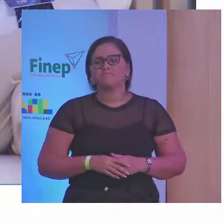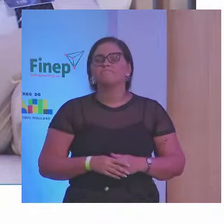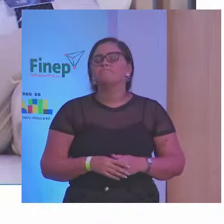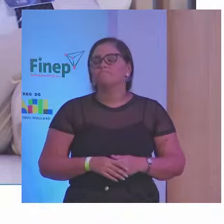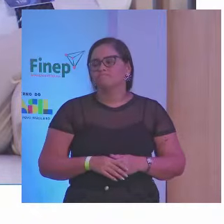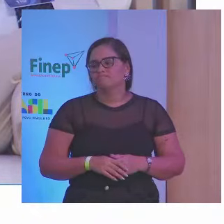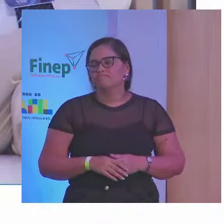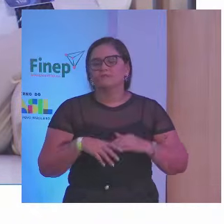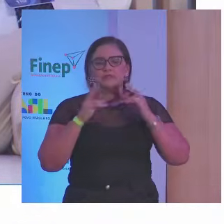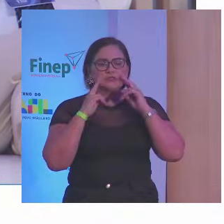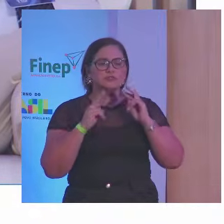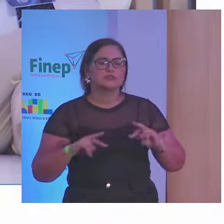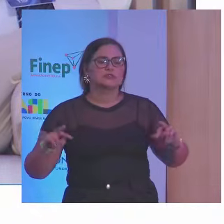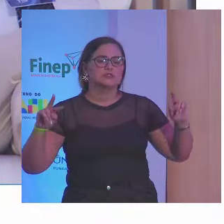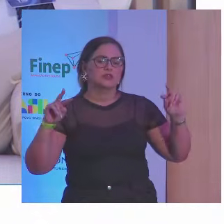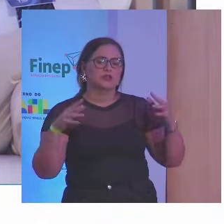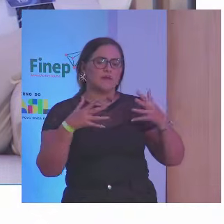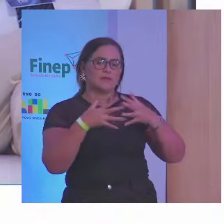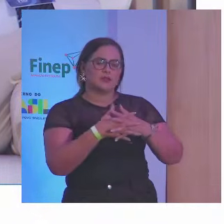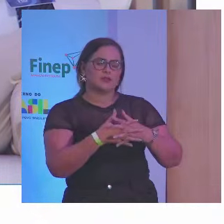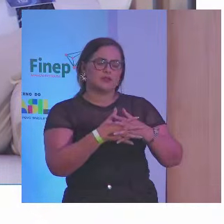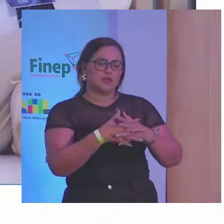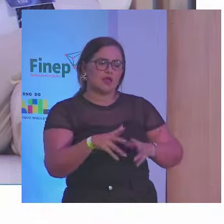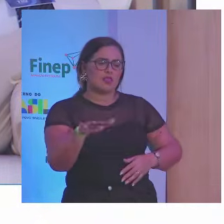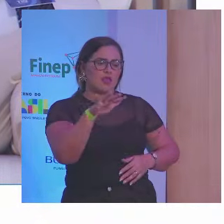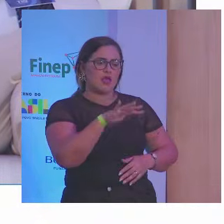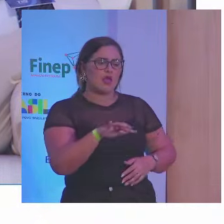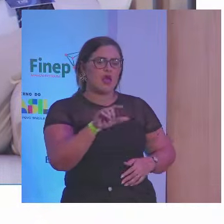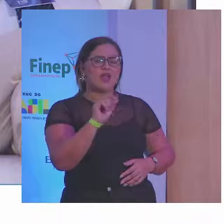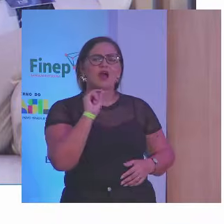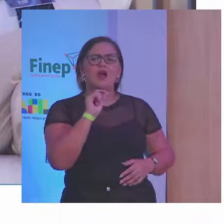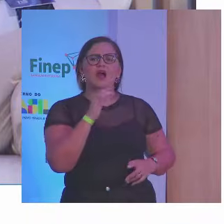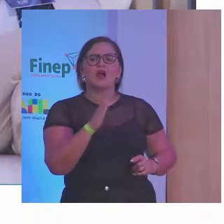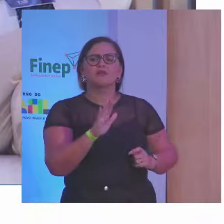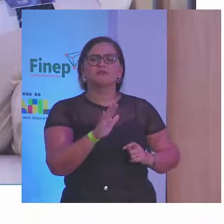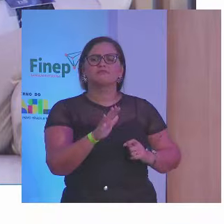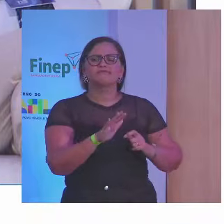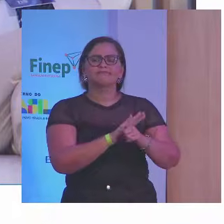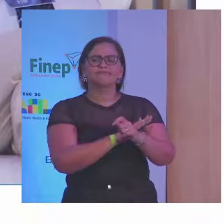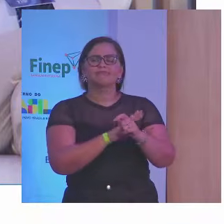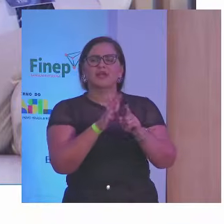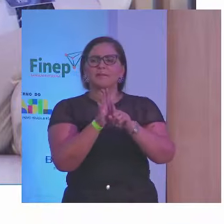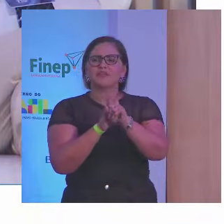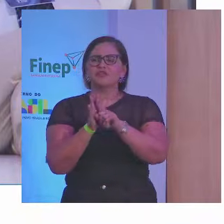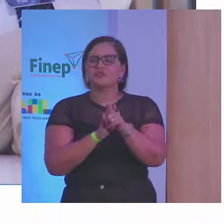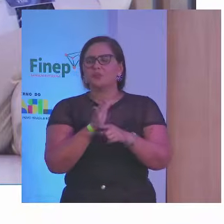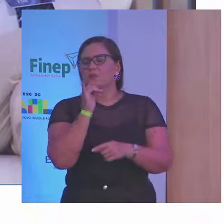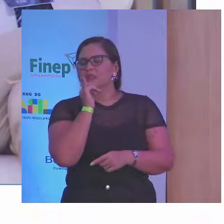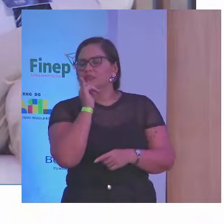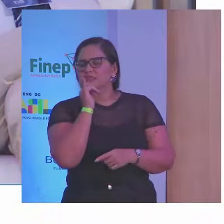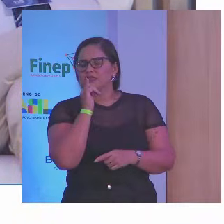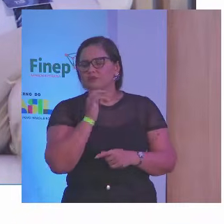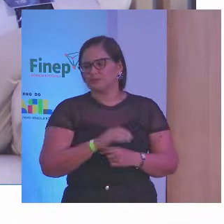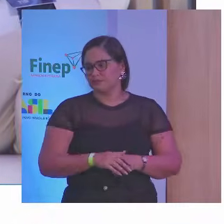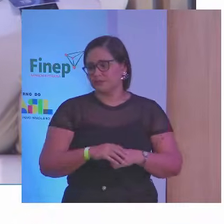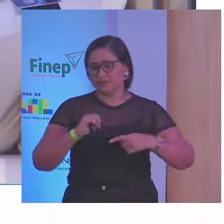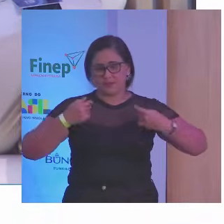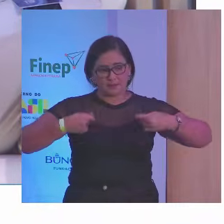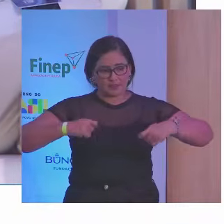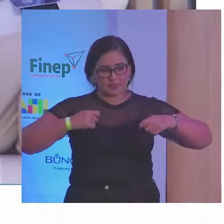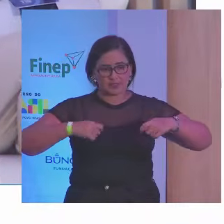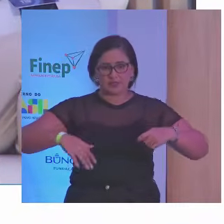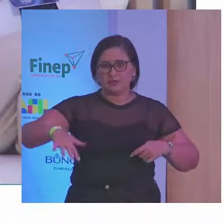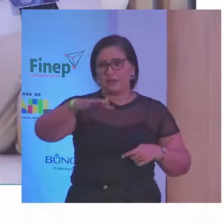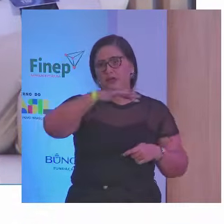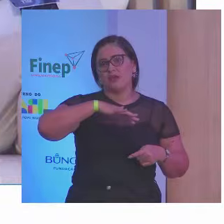pela dimensão e complexidade da área, quem que vai financiar as pesquisas, por exemplo, que a gente precisa na área, né?